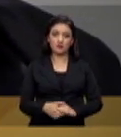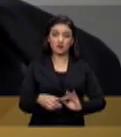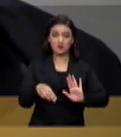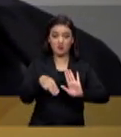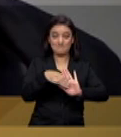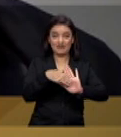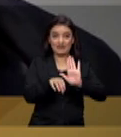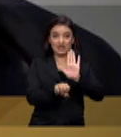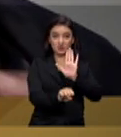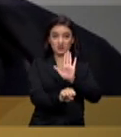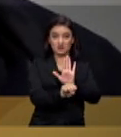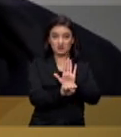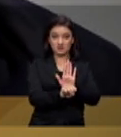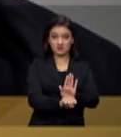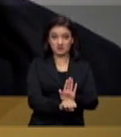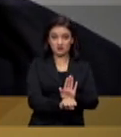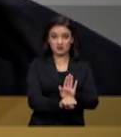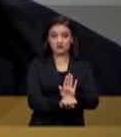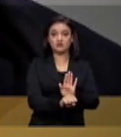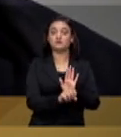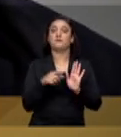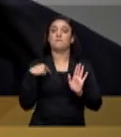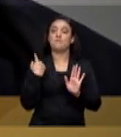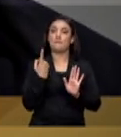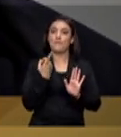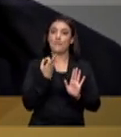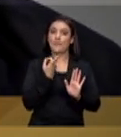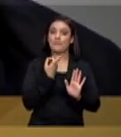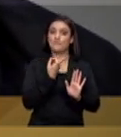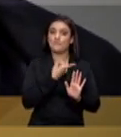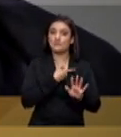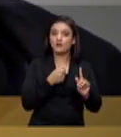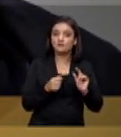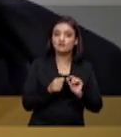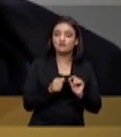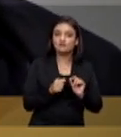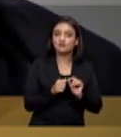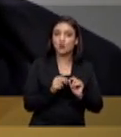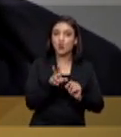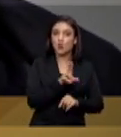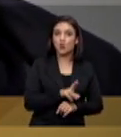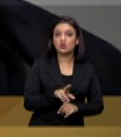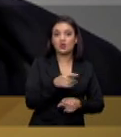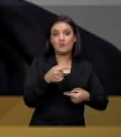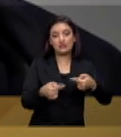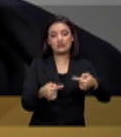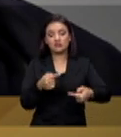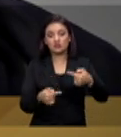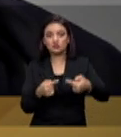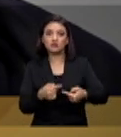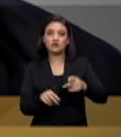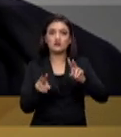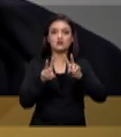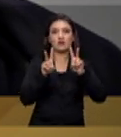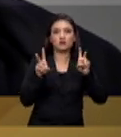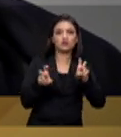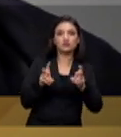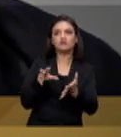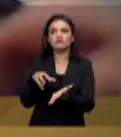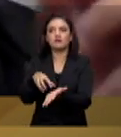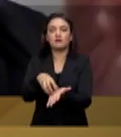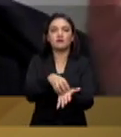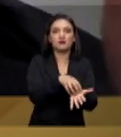de segurança que nós utilizamos para discutir essas questões institucionais,